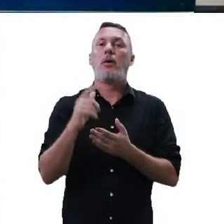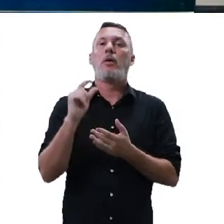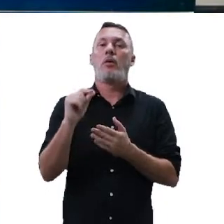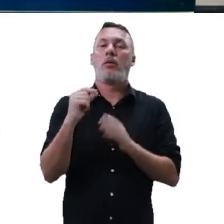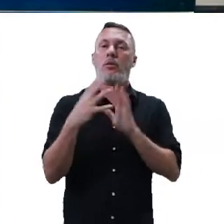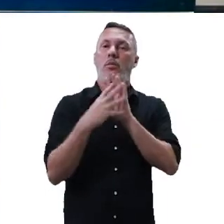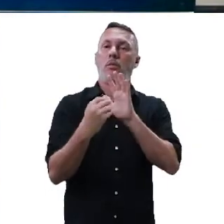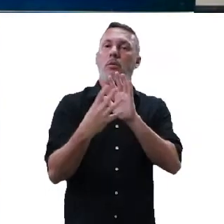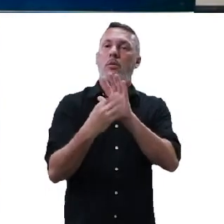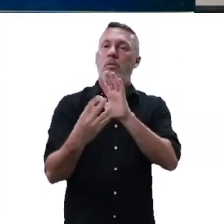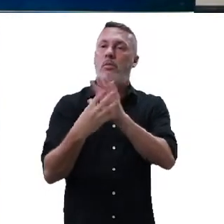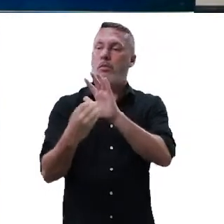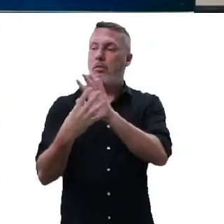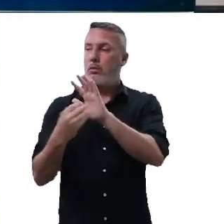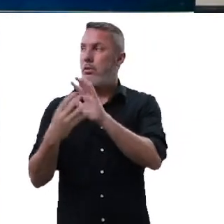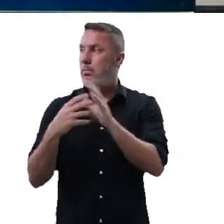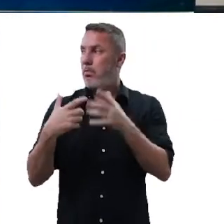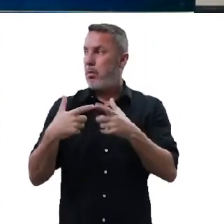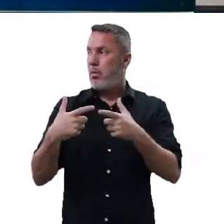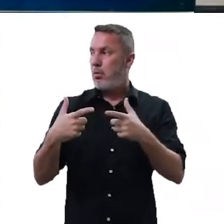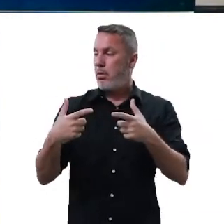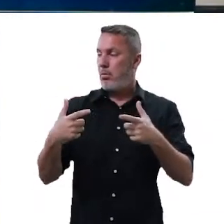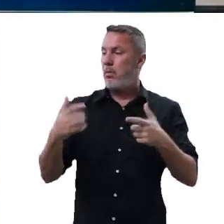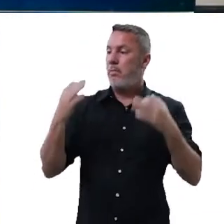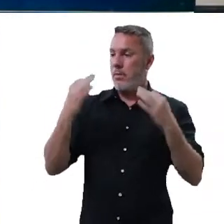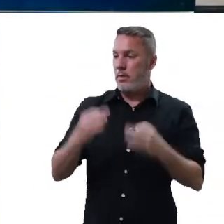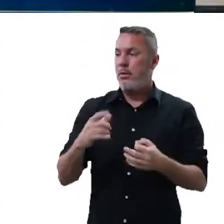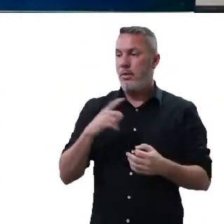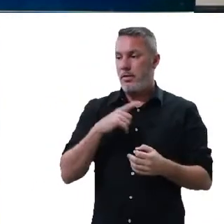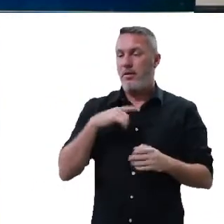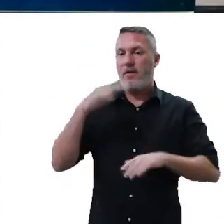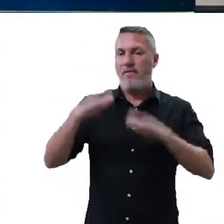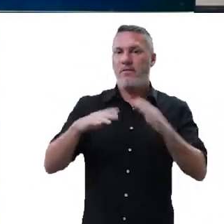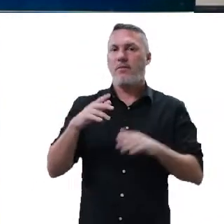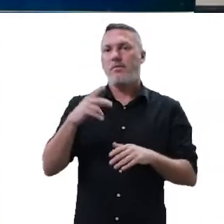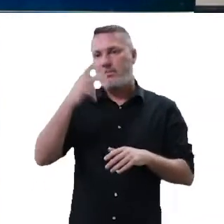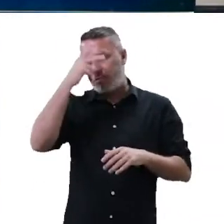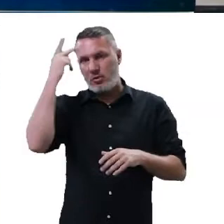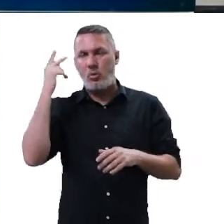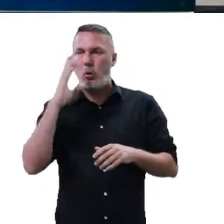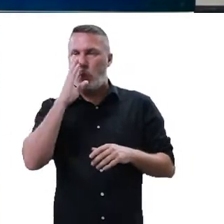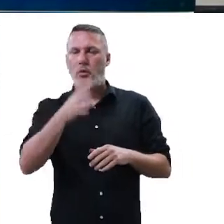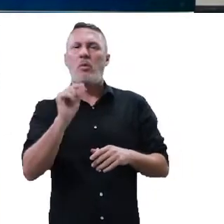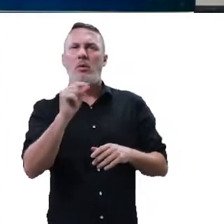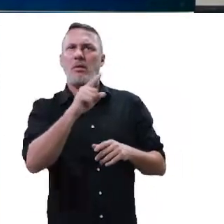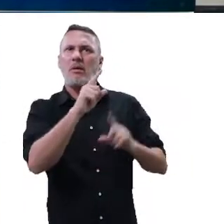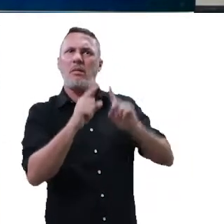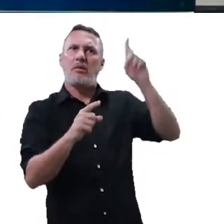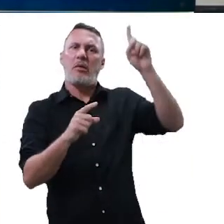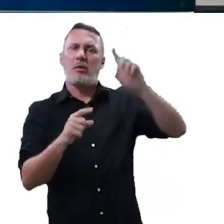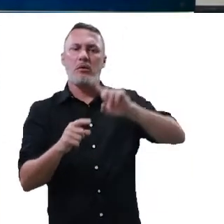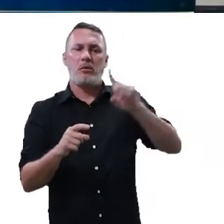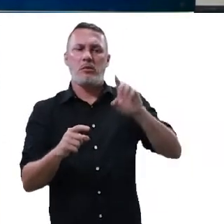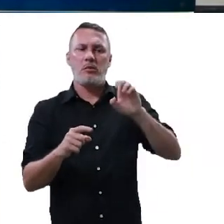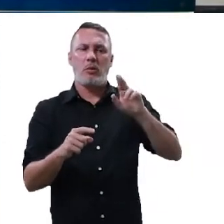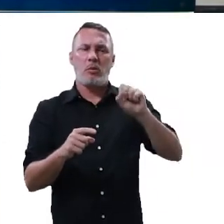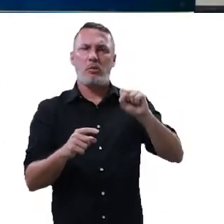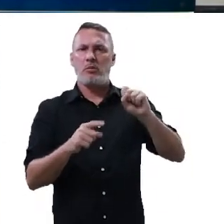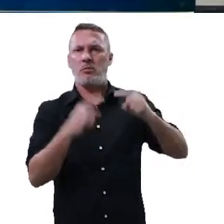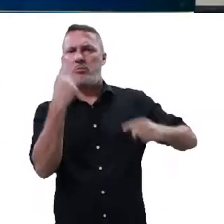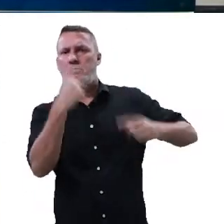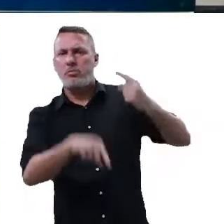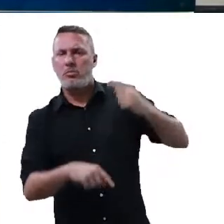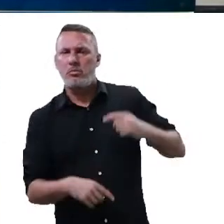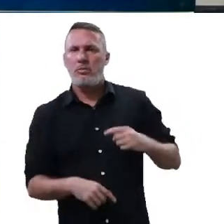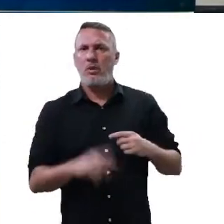de corromper os jovens, foi acusado de negar os deuses, e foi acusado de, uma certa